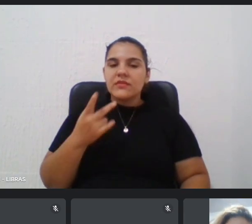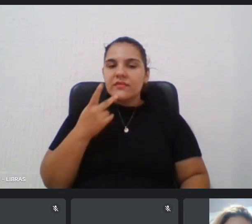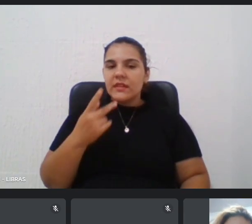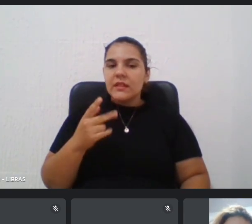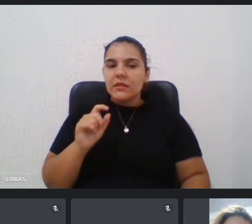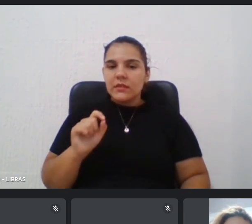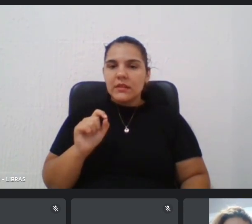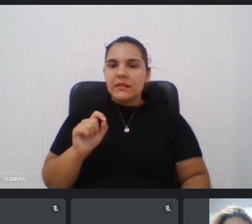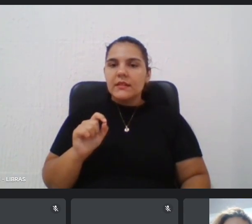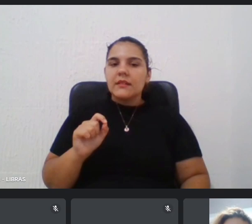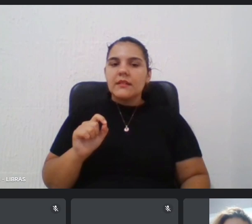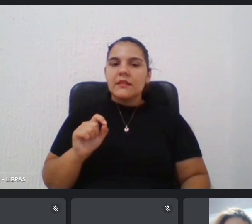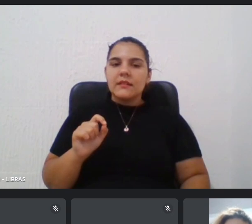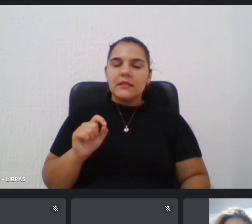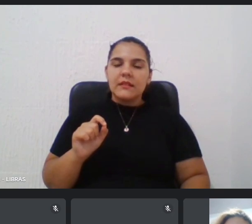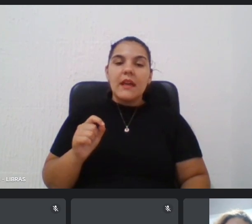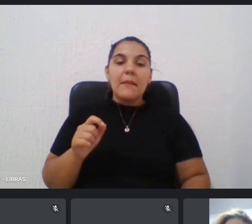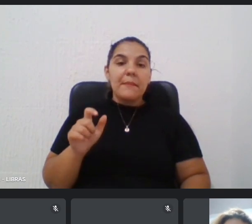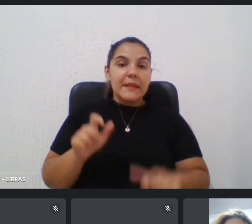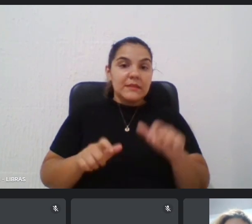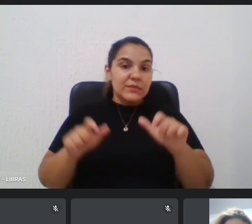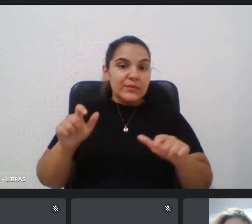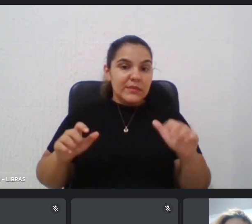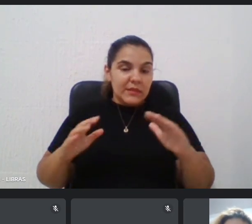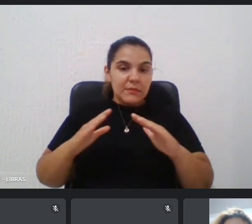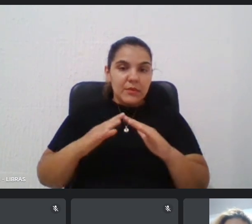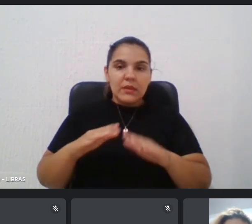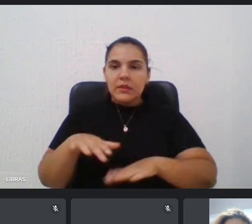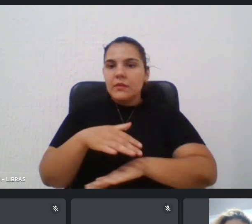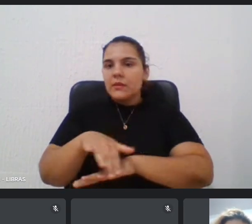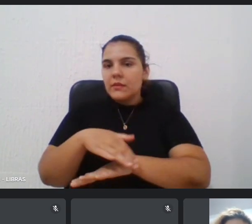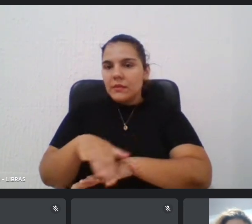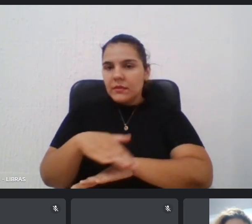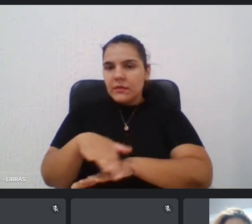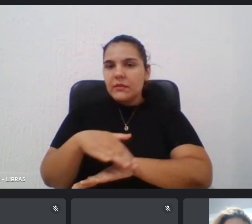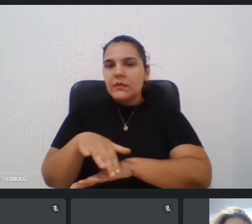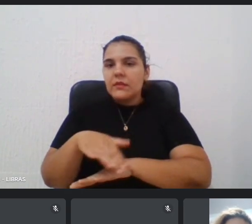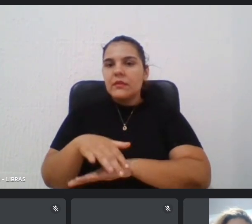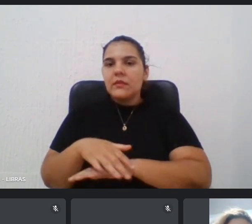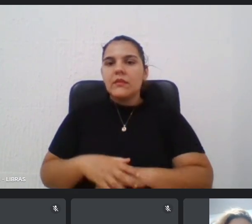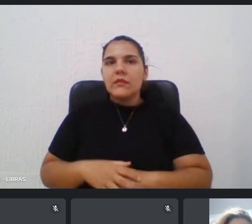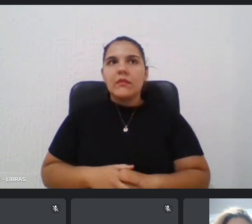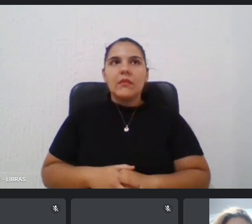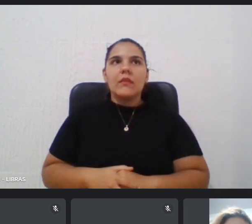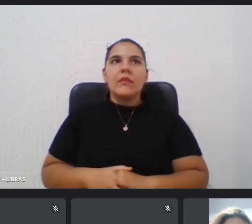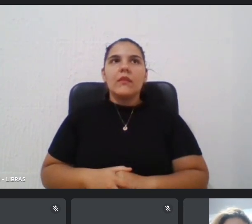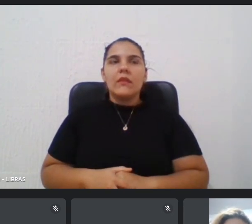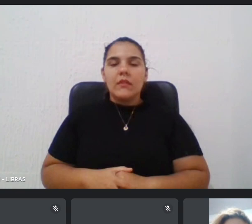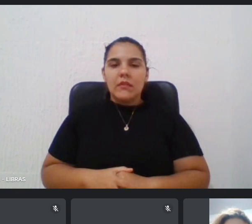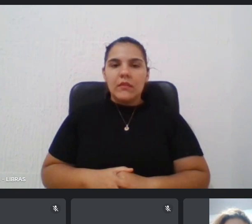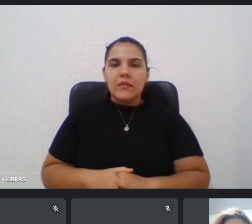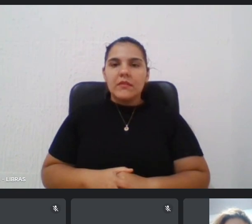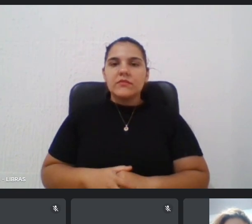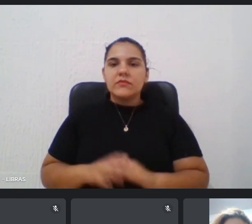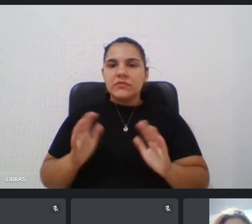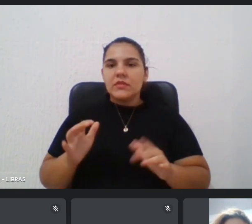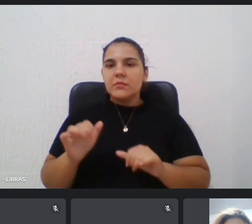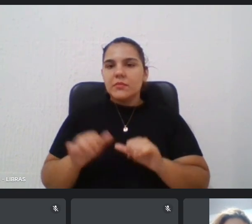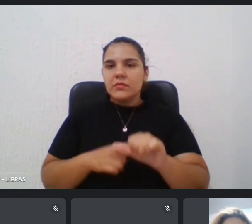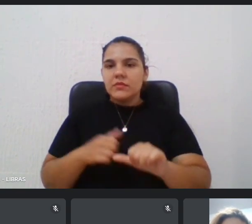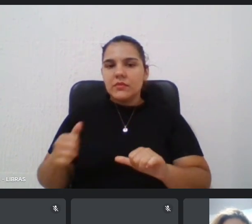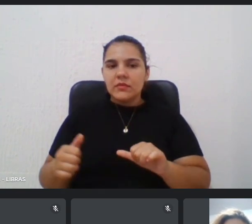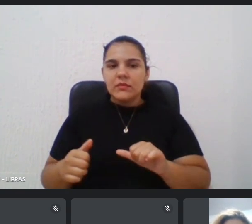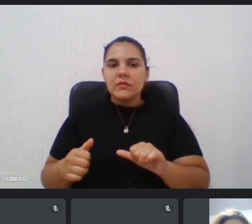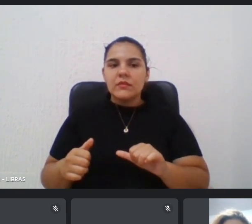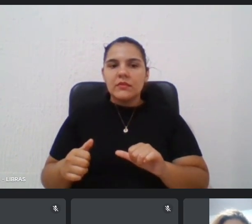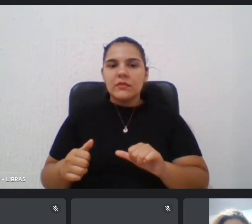um... Na nomenclatura, a gente, ao invés de morador, ficar dentro da nomenclatura... Isso, isso. Agora, pessoas em